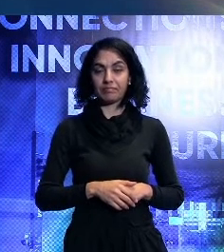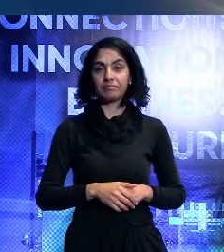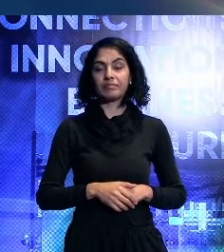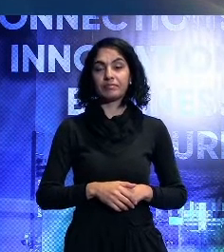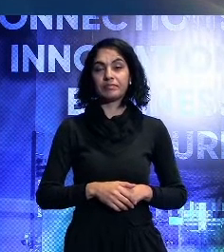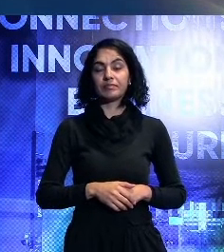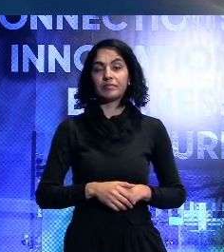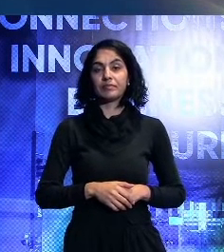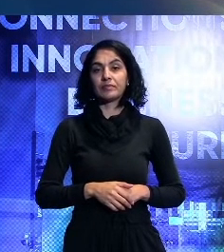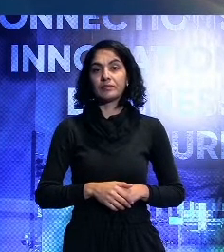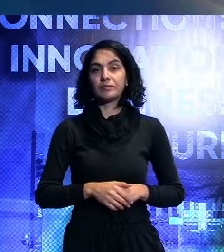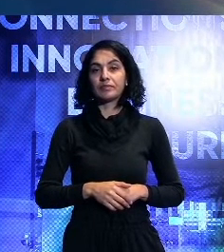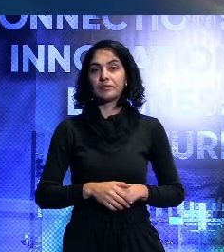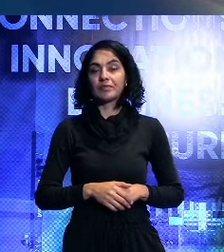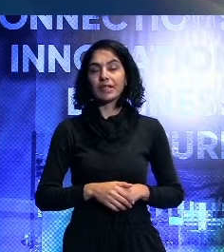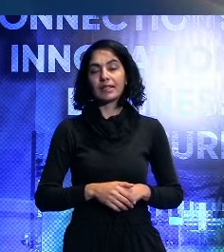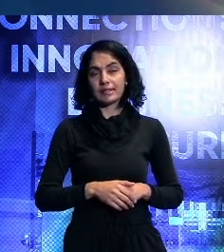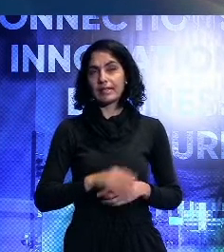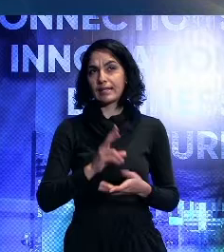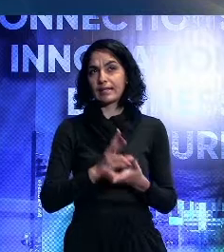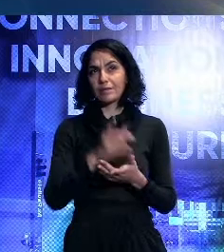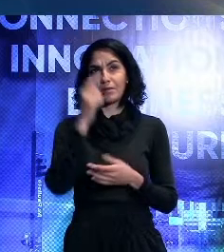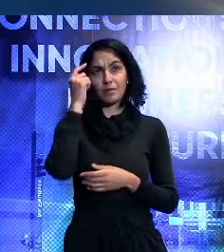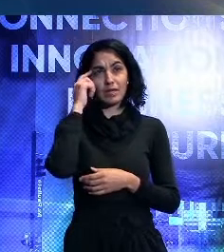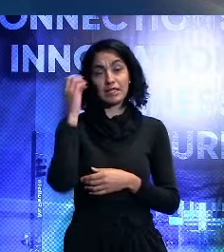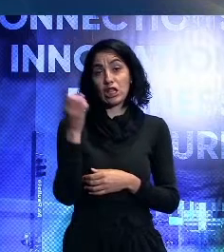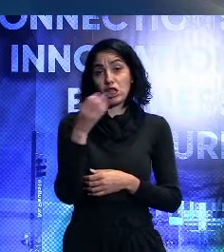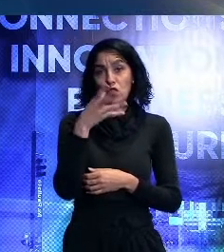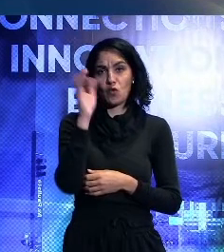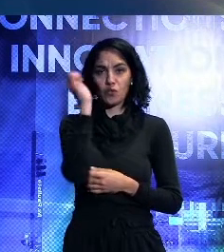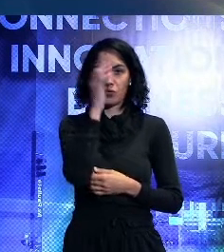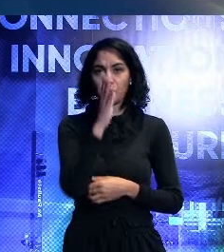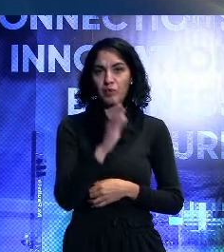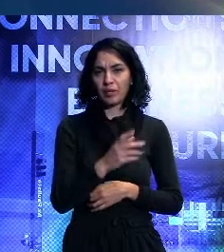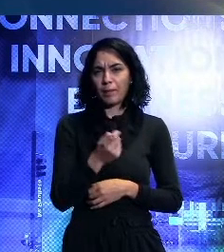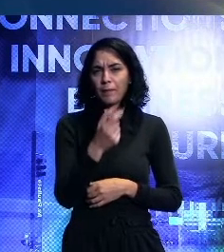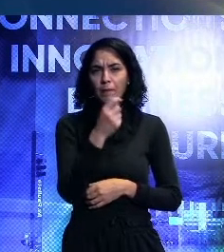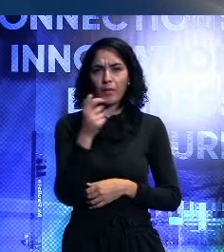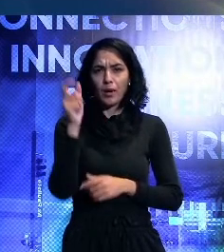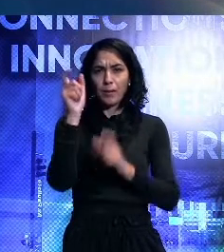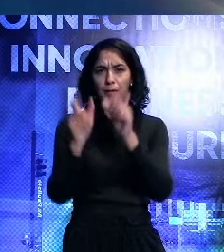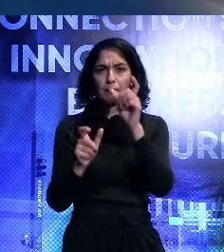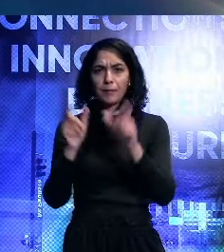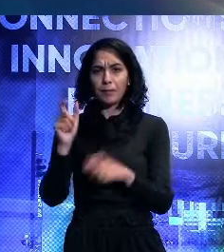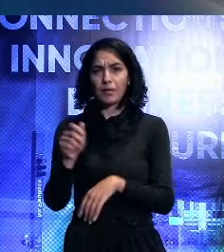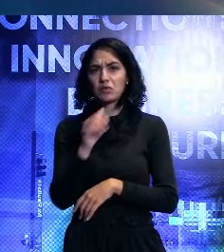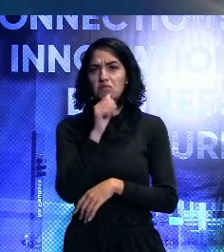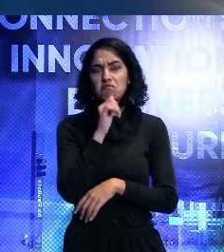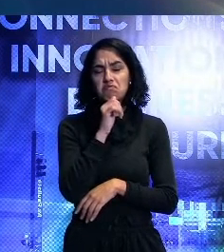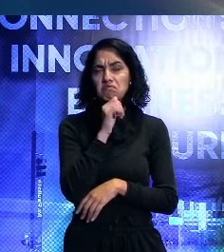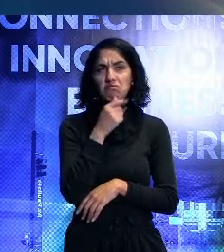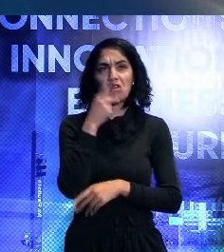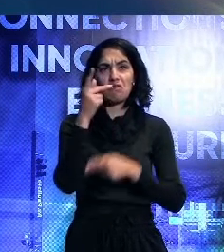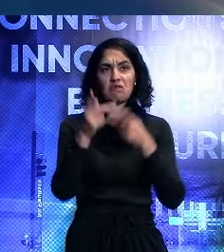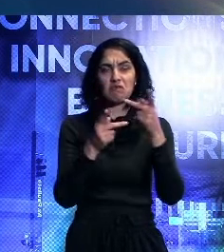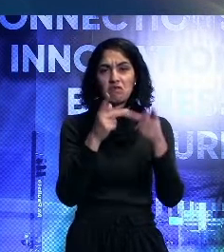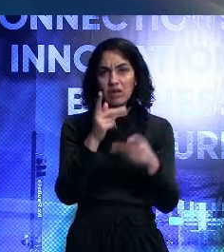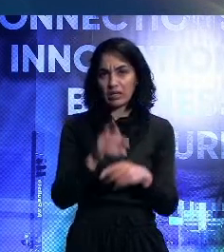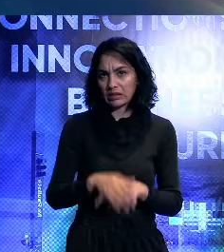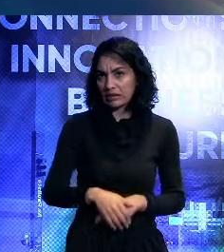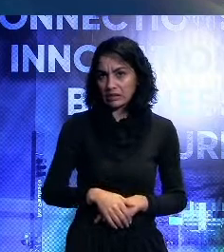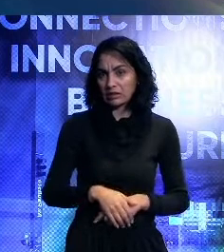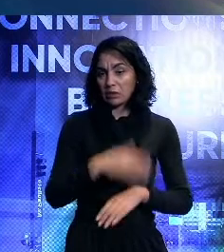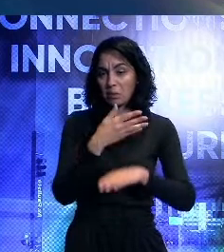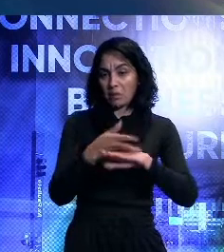que seja algo novo no Brasil, por exemplo, né, tem pouca gente ainda falando e menos ainda